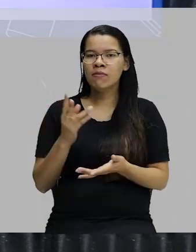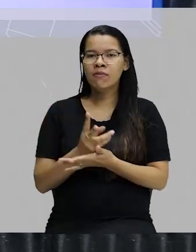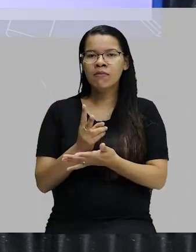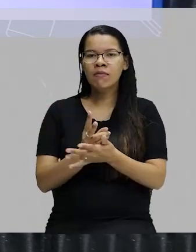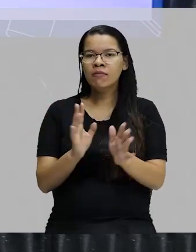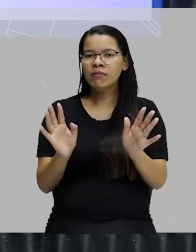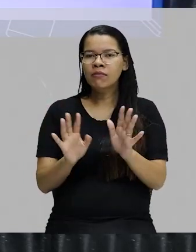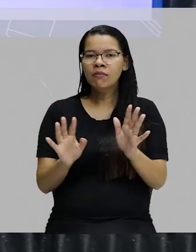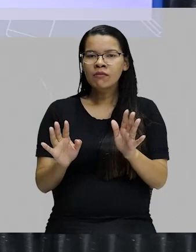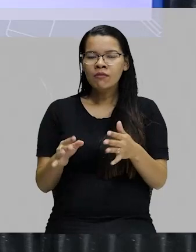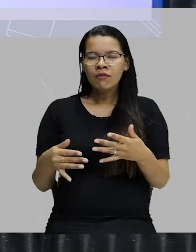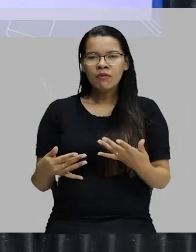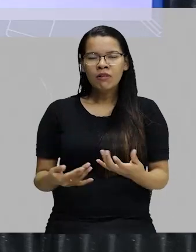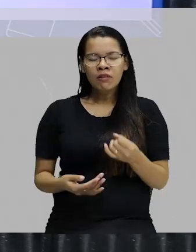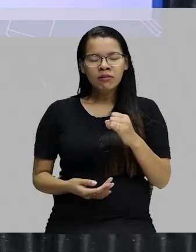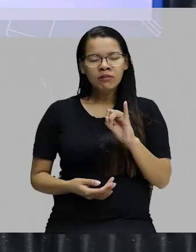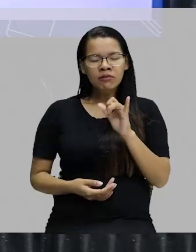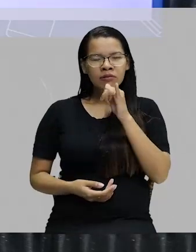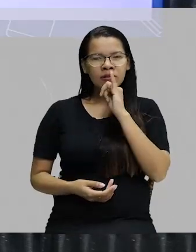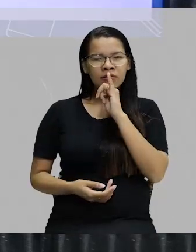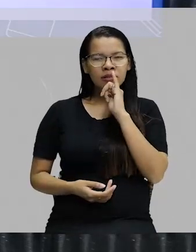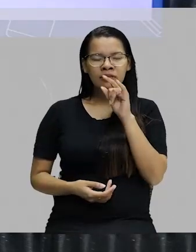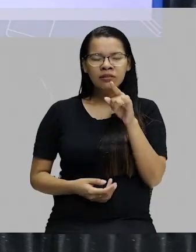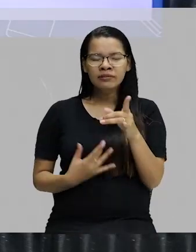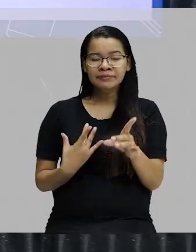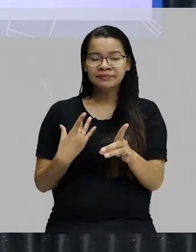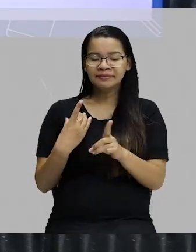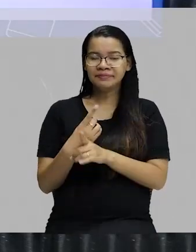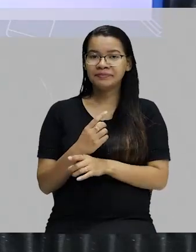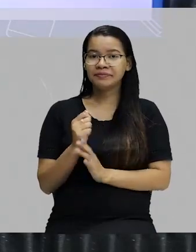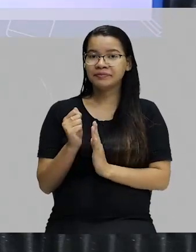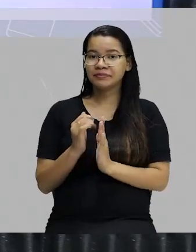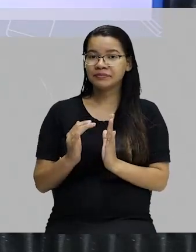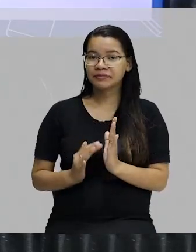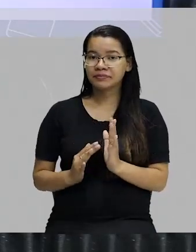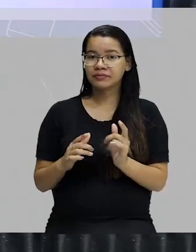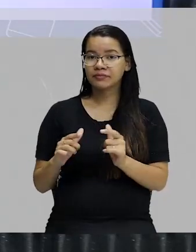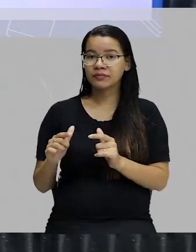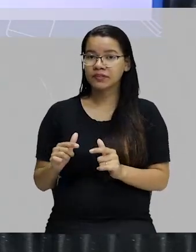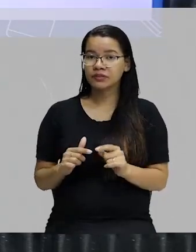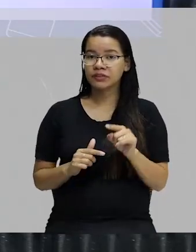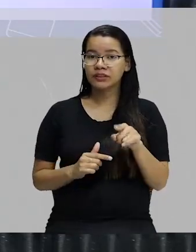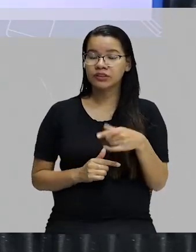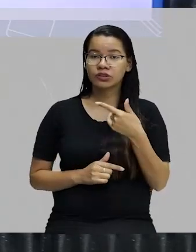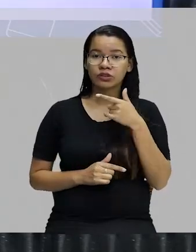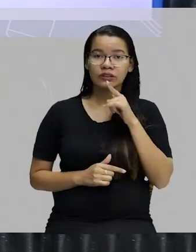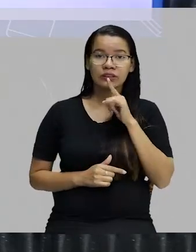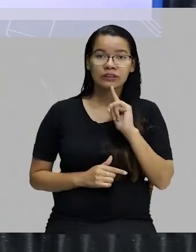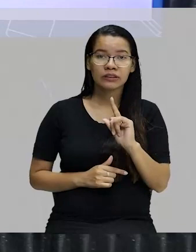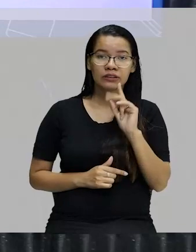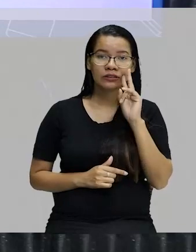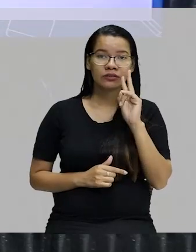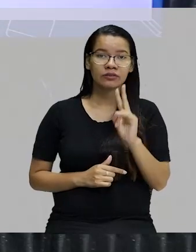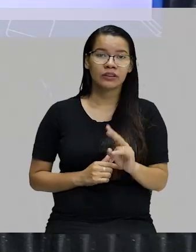Então, se, por exemplo, você se deparar com um exercício aonde você consiga enxergar mais de uma